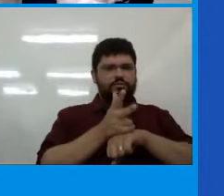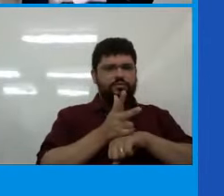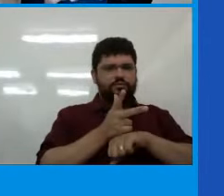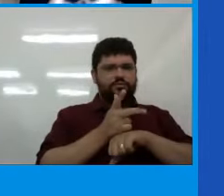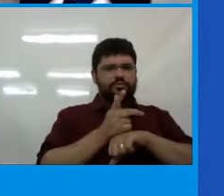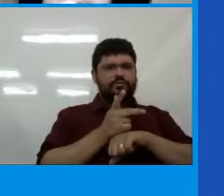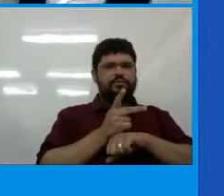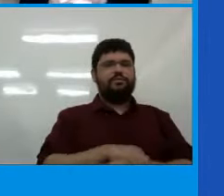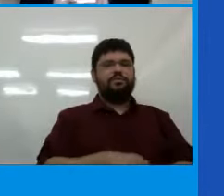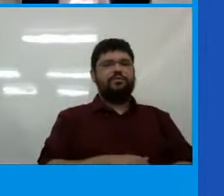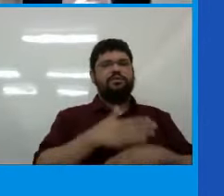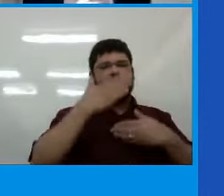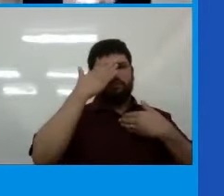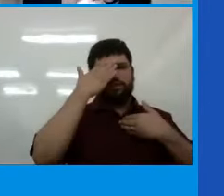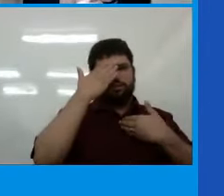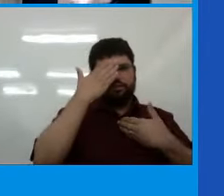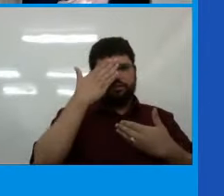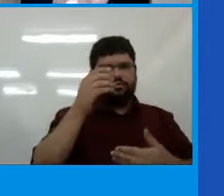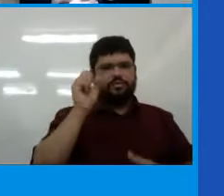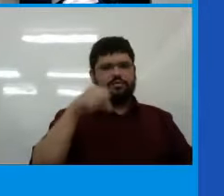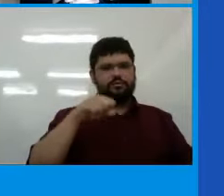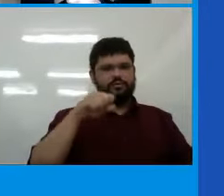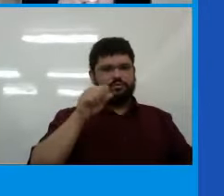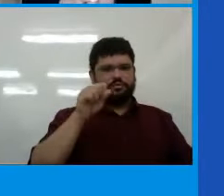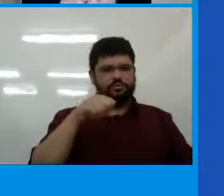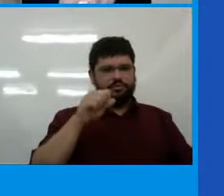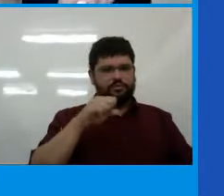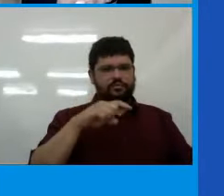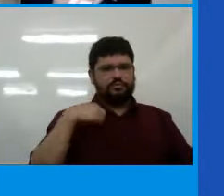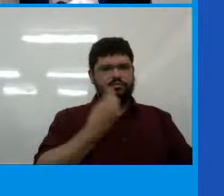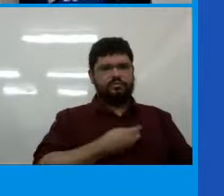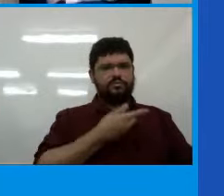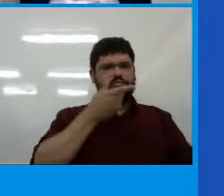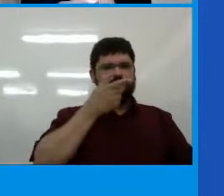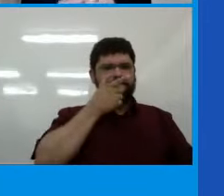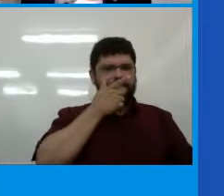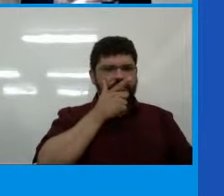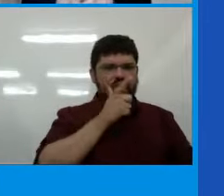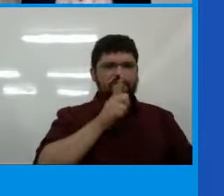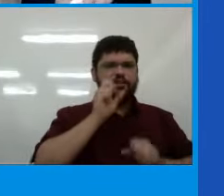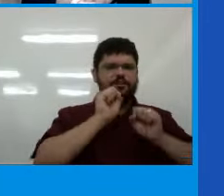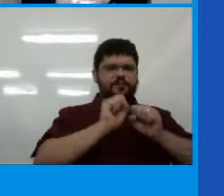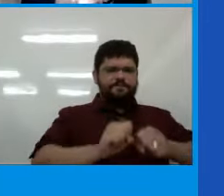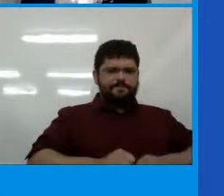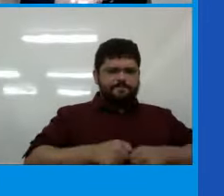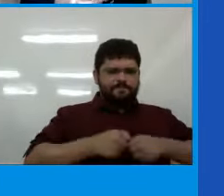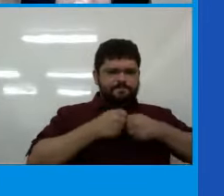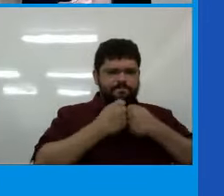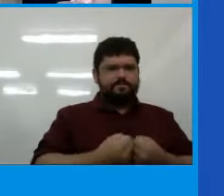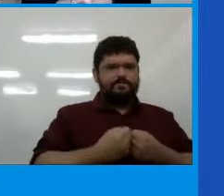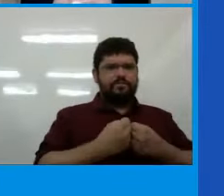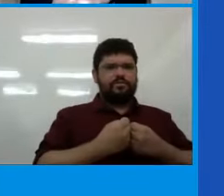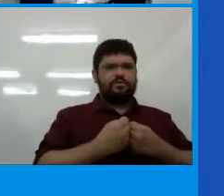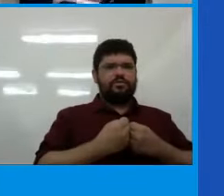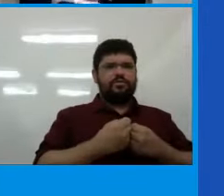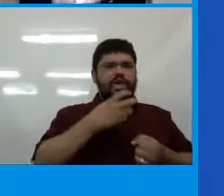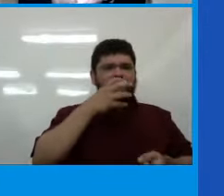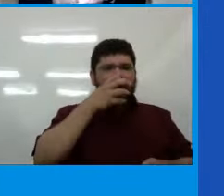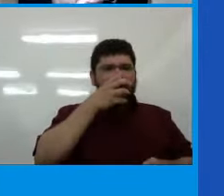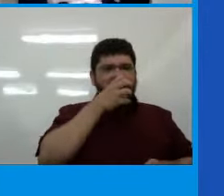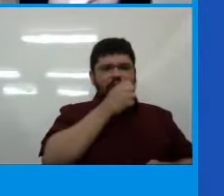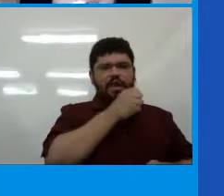o meu agradecimento e dizer que sim, a gente vai vencer com muita resiliência, a gente vai conseguir muito em breve,